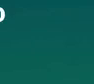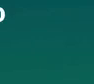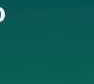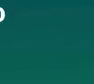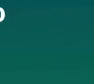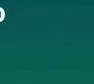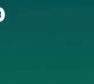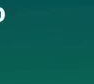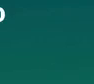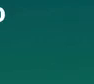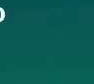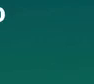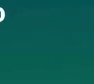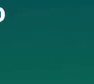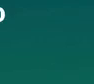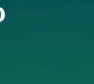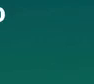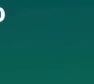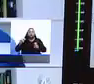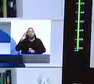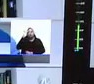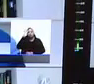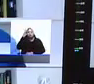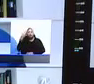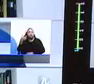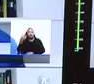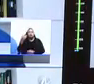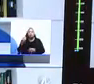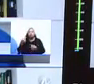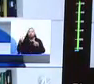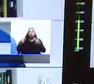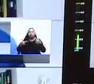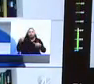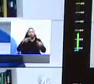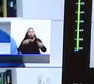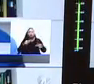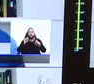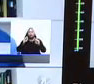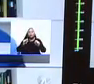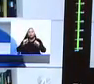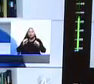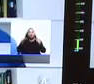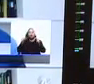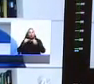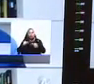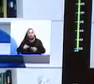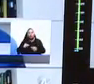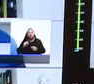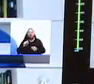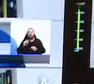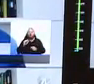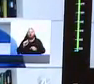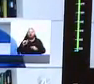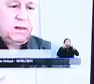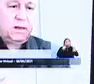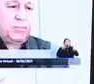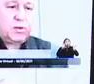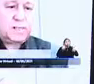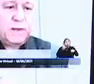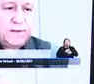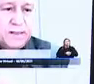18 audiências públicas ao longo do período além da reabertura das escolas os parlamentares ainda